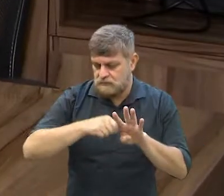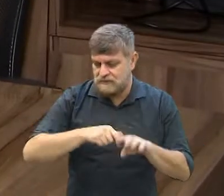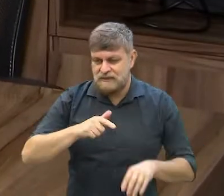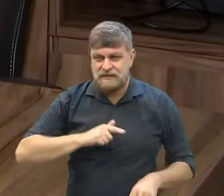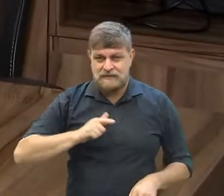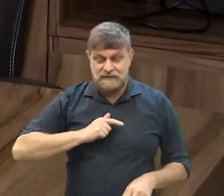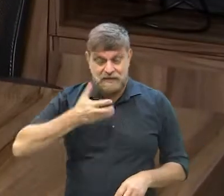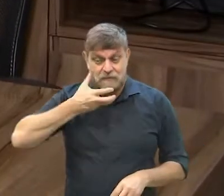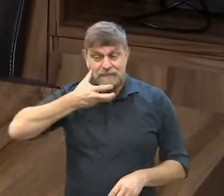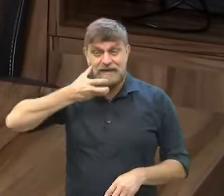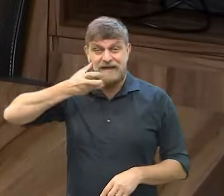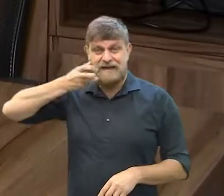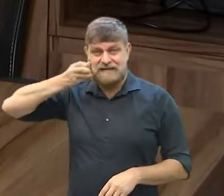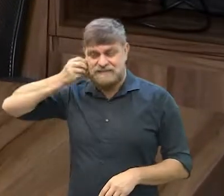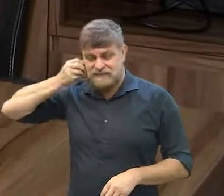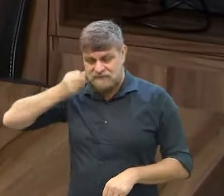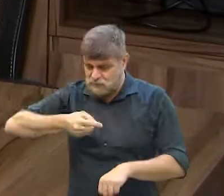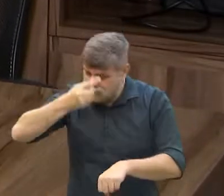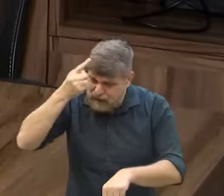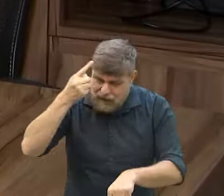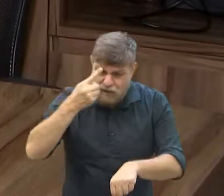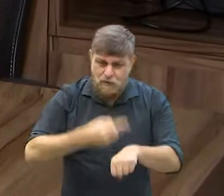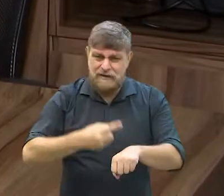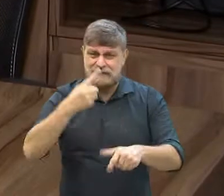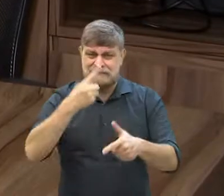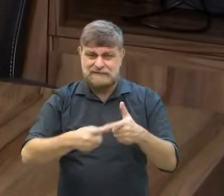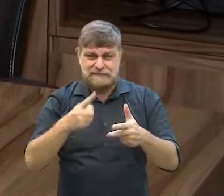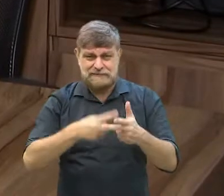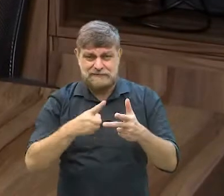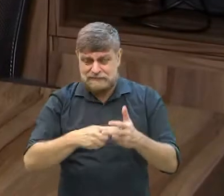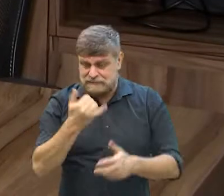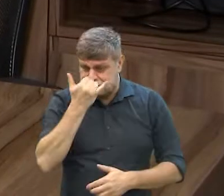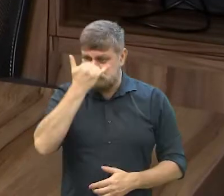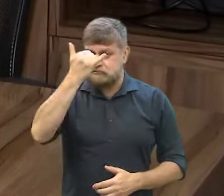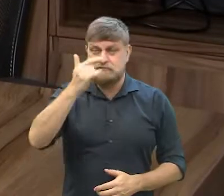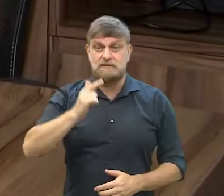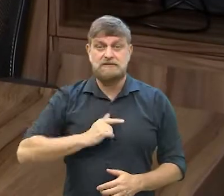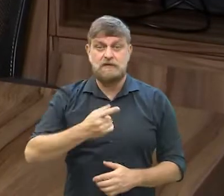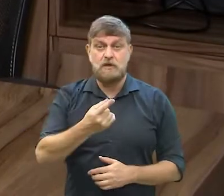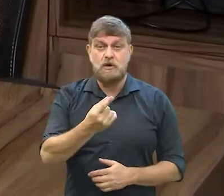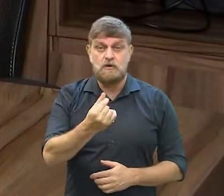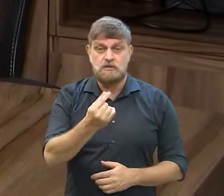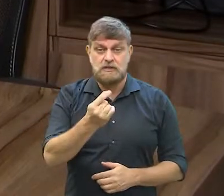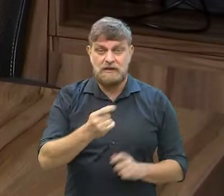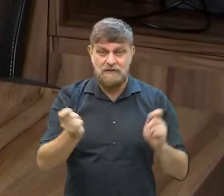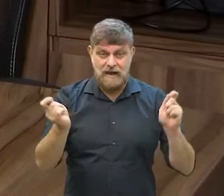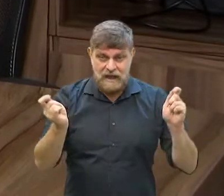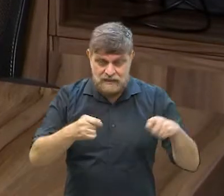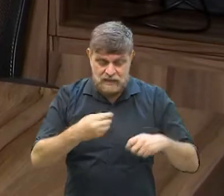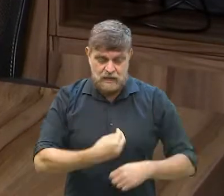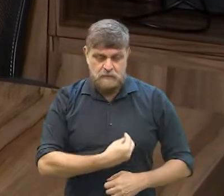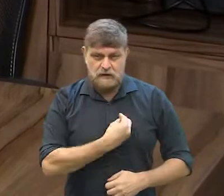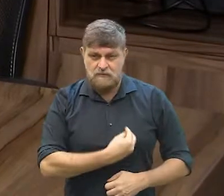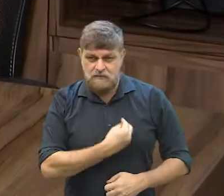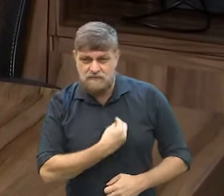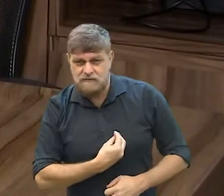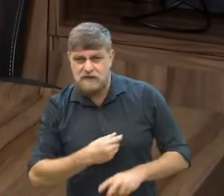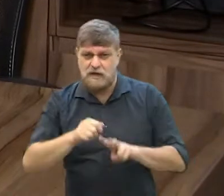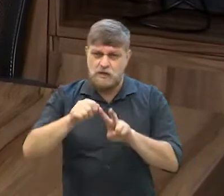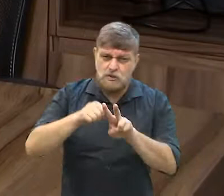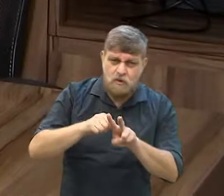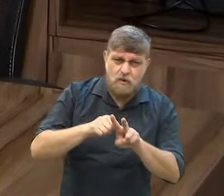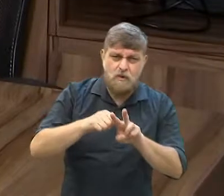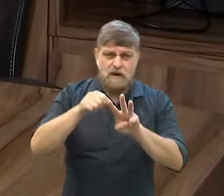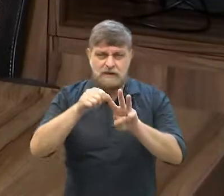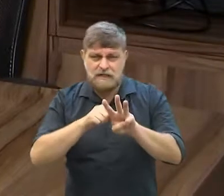reserva suficiente para, num momento emergencial, eu ter aí condições de sobreviver aí pelo menos uns 2 ou 3